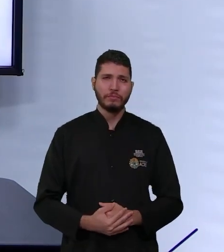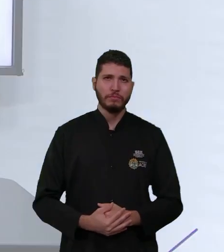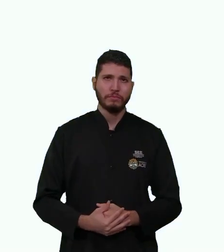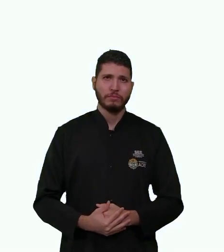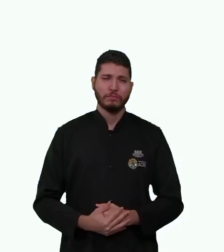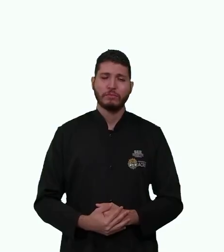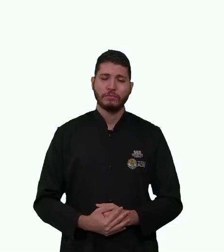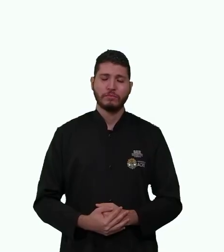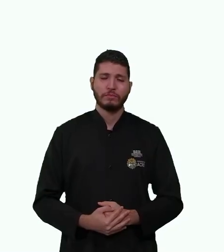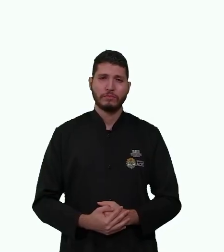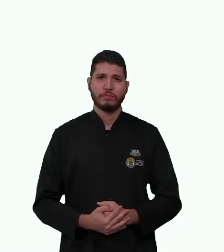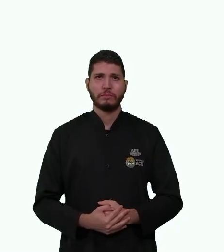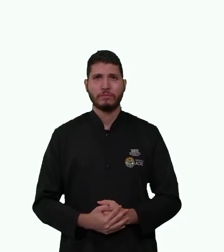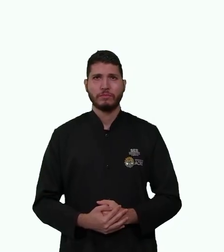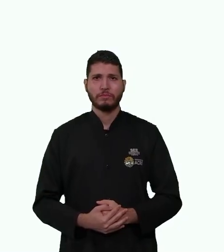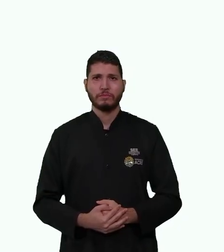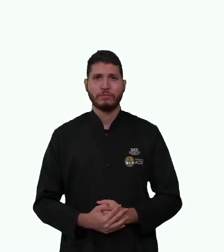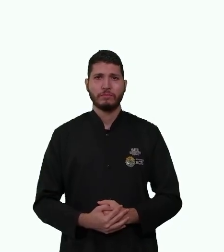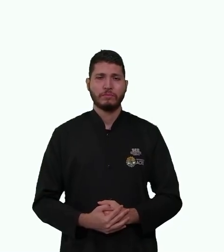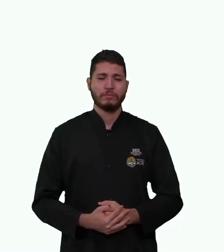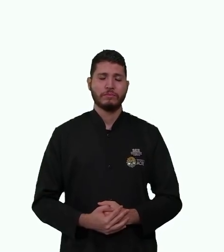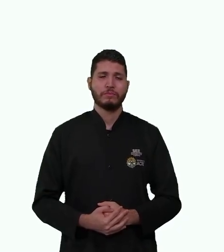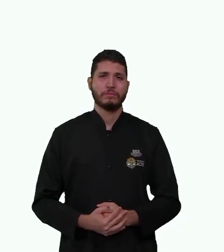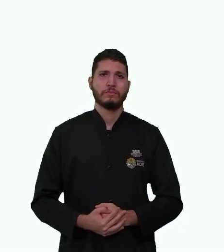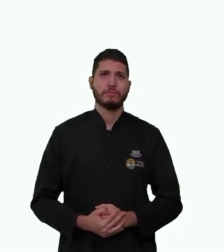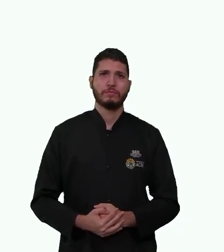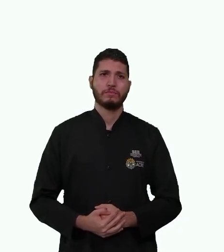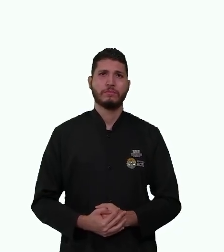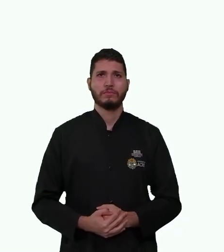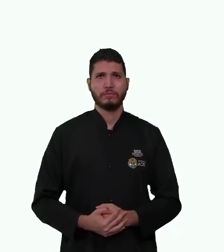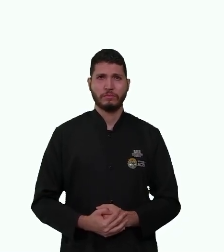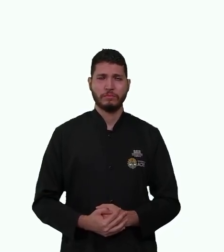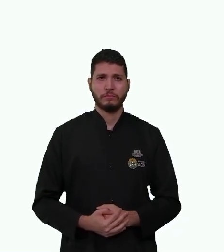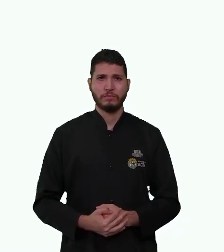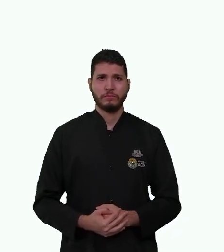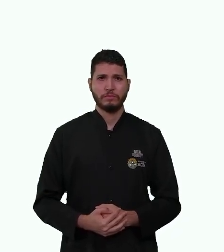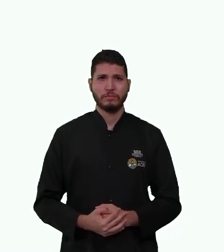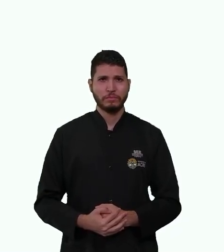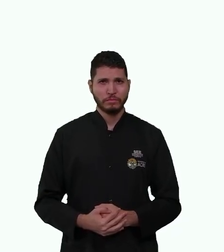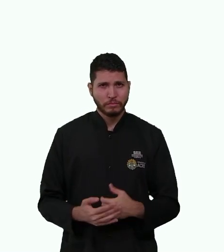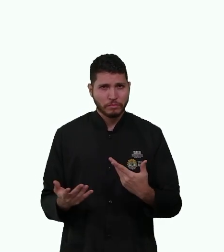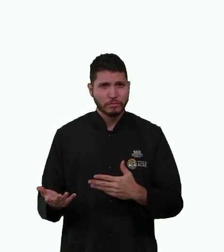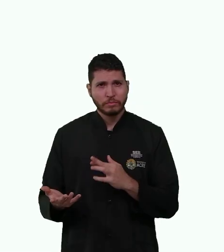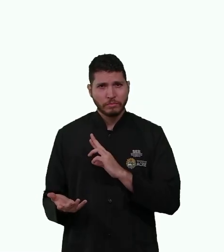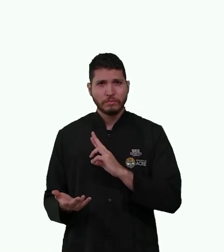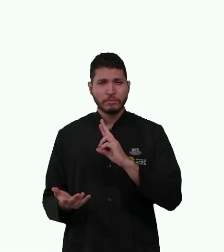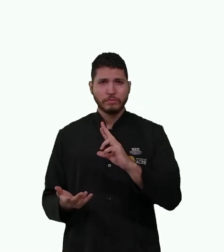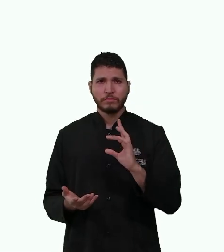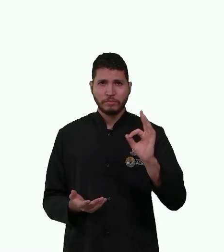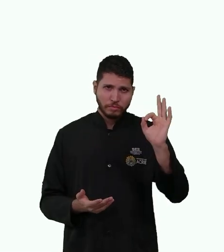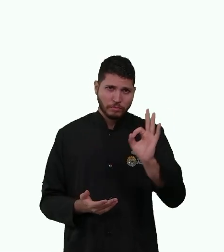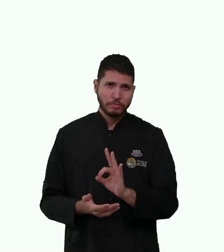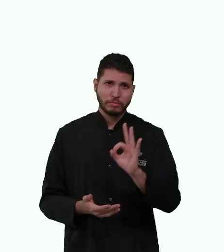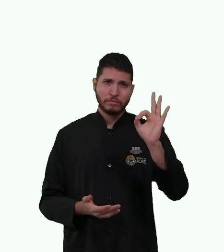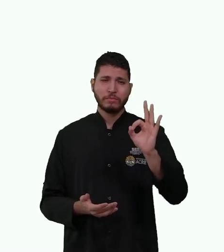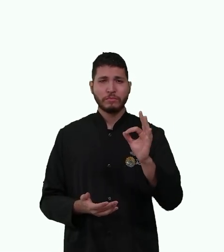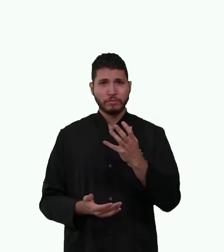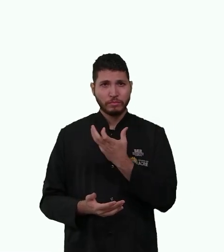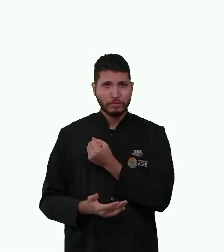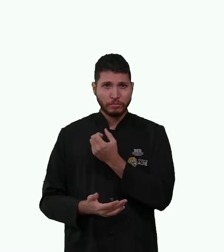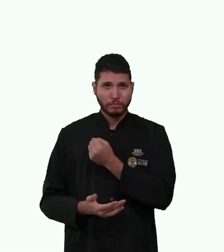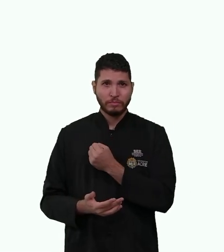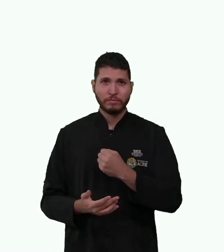aqui. Aí, aqui, nós temos a representação da porcentagem em um valor